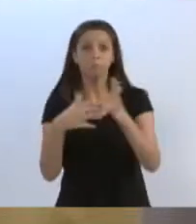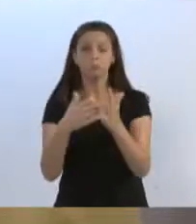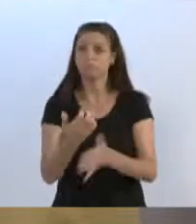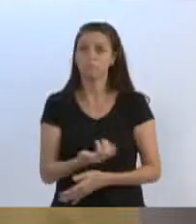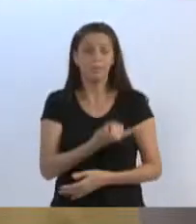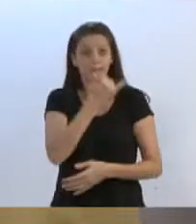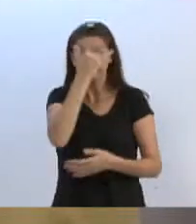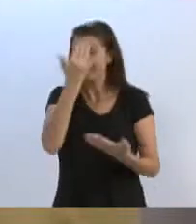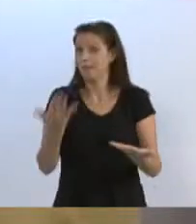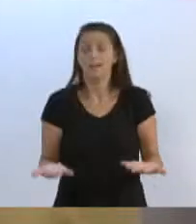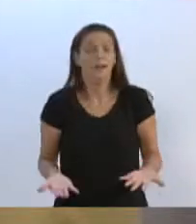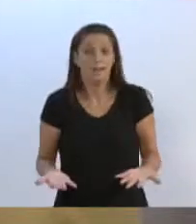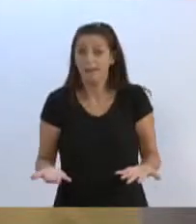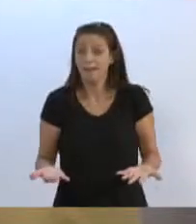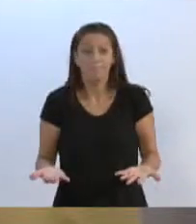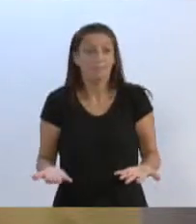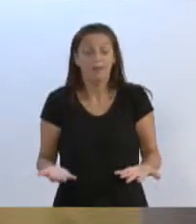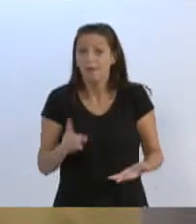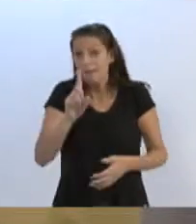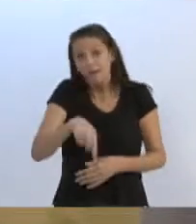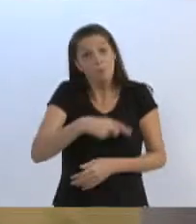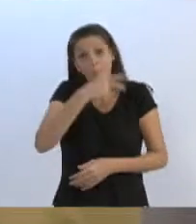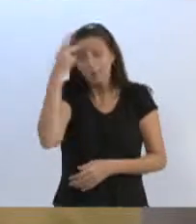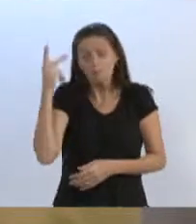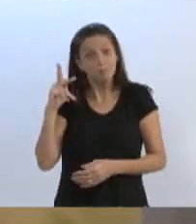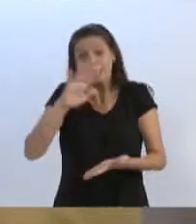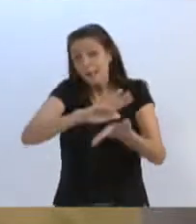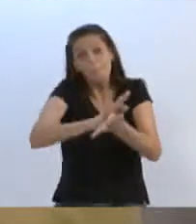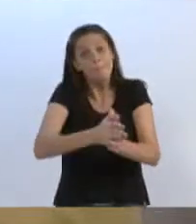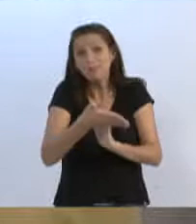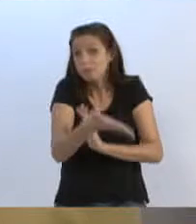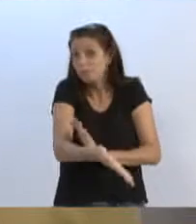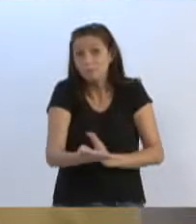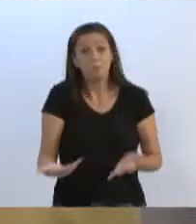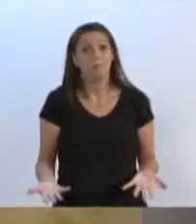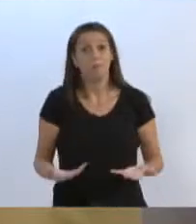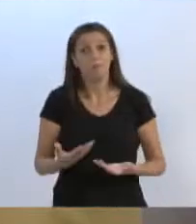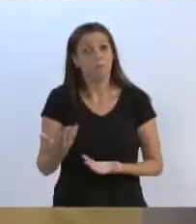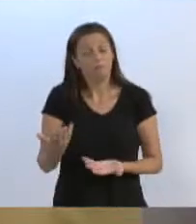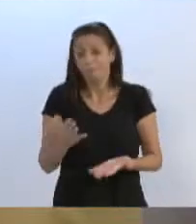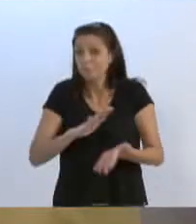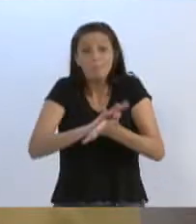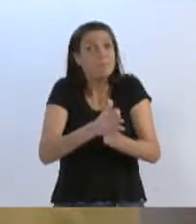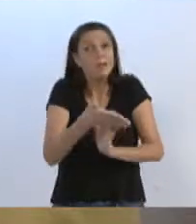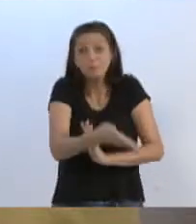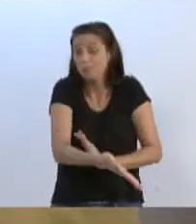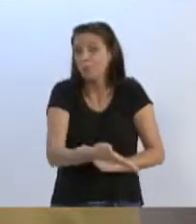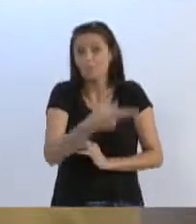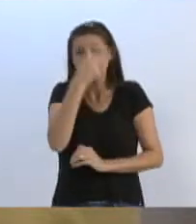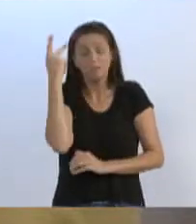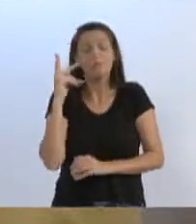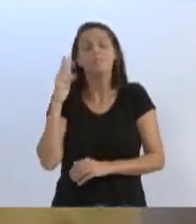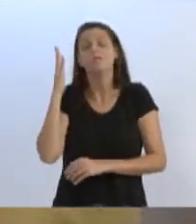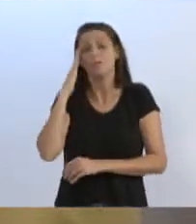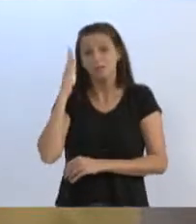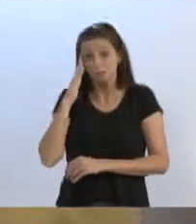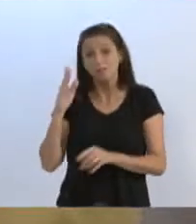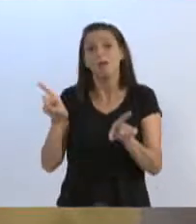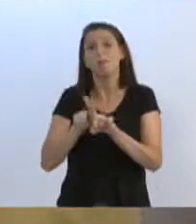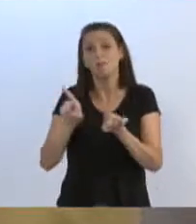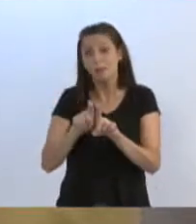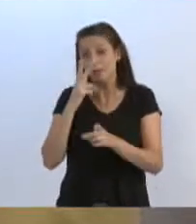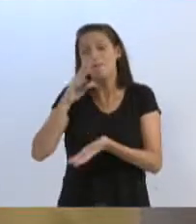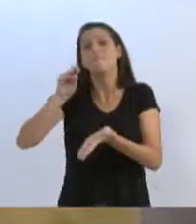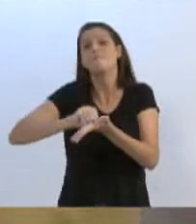expressão um assassino como esse que teve e foi a certeza de impunidade como muito bem falar algumas